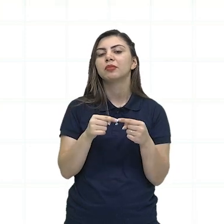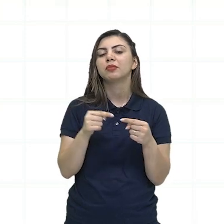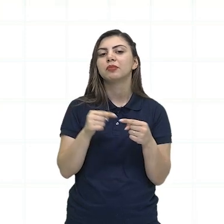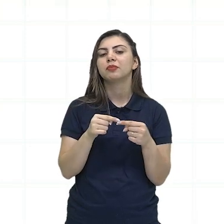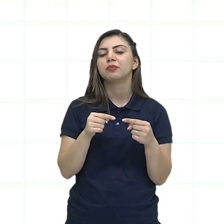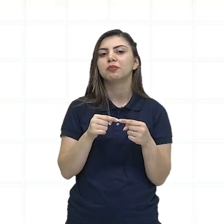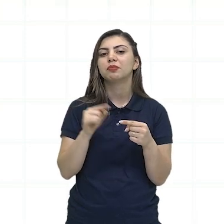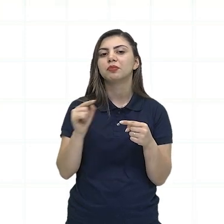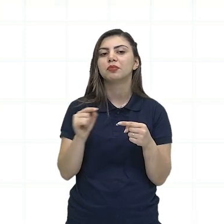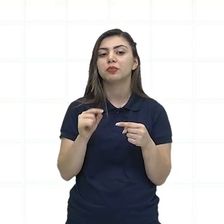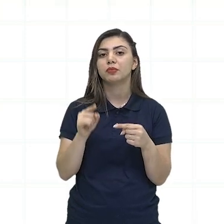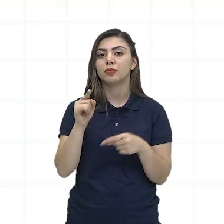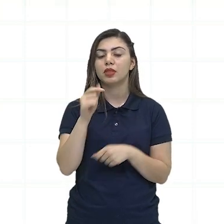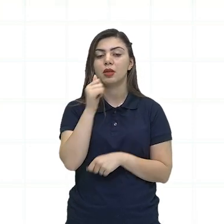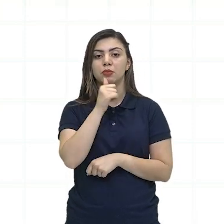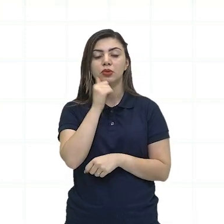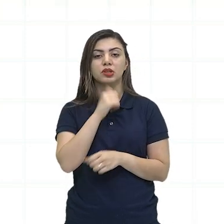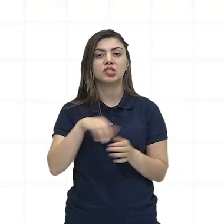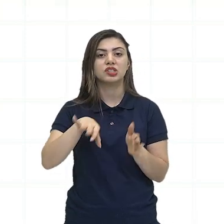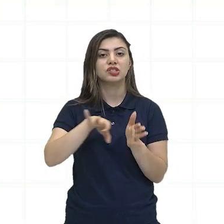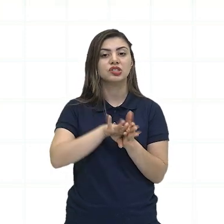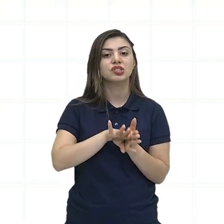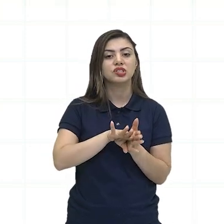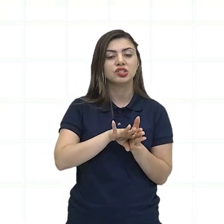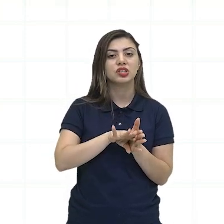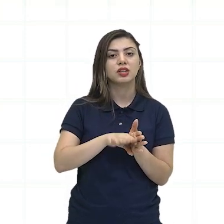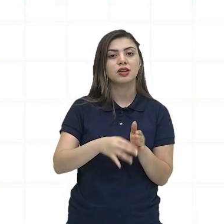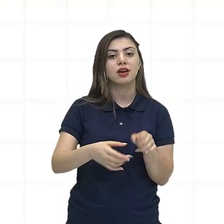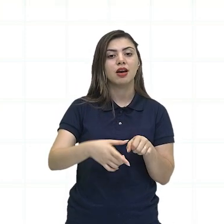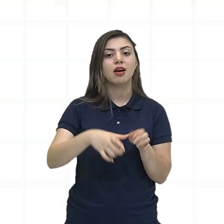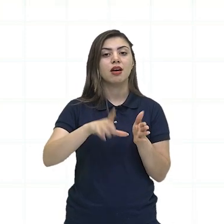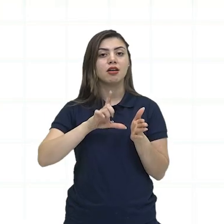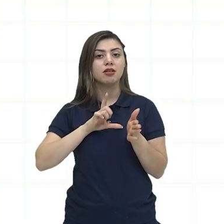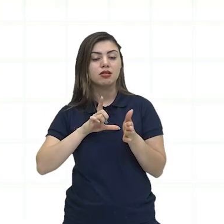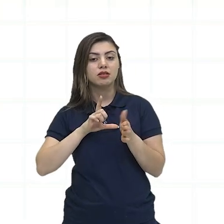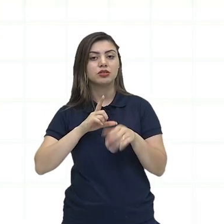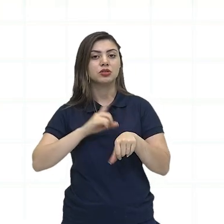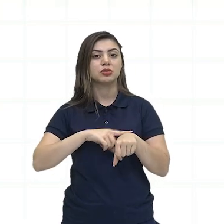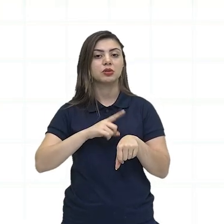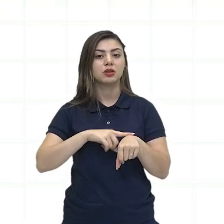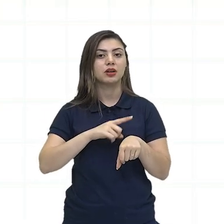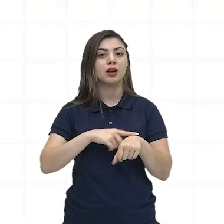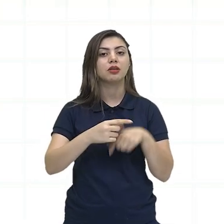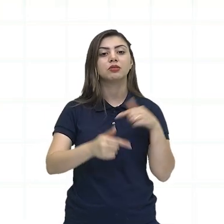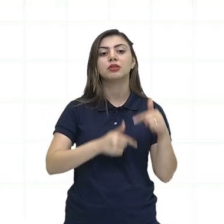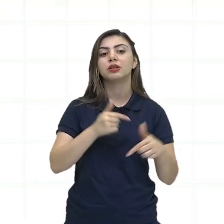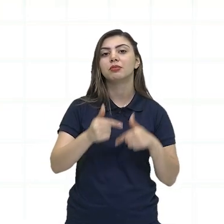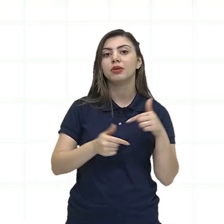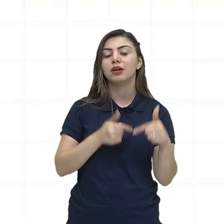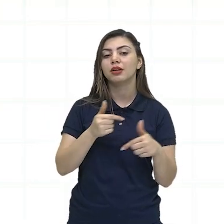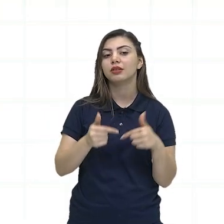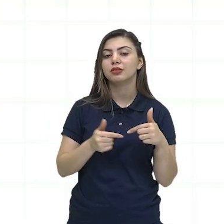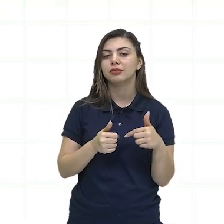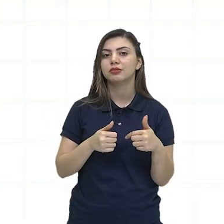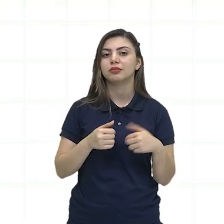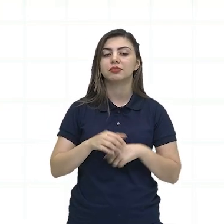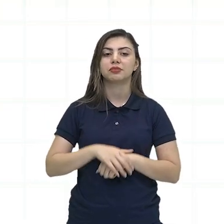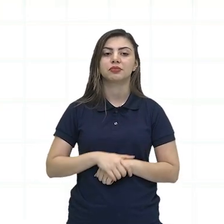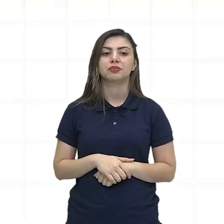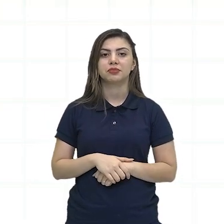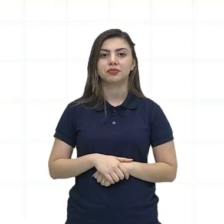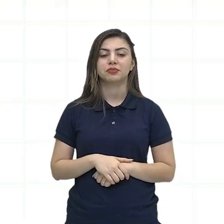cedo no trabalho, né? Esse always está exprimindo essa ideia de frequência. Então,